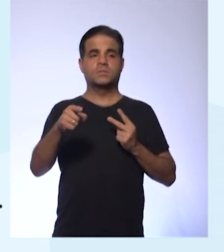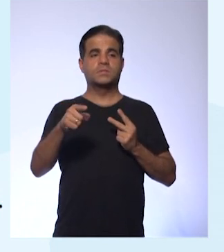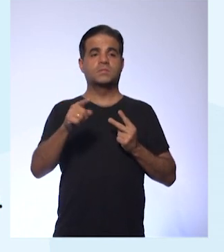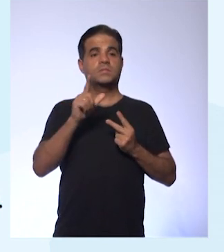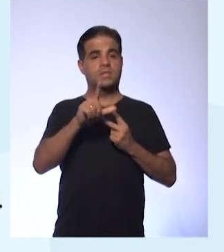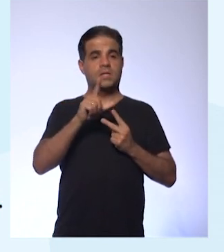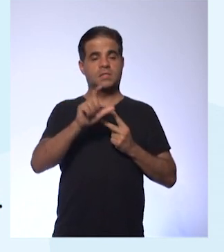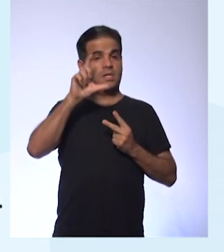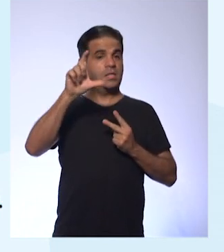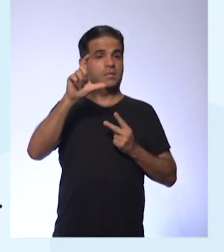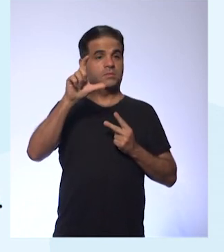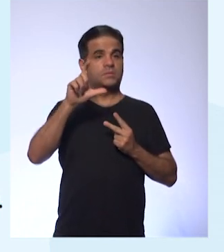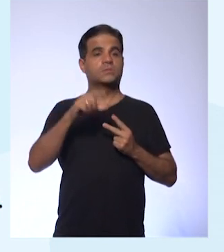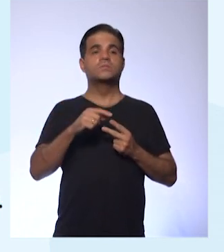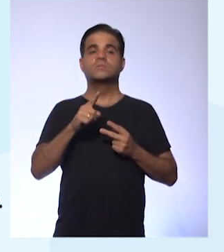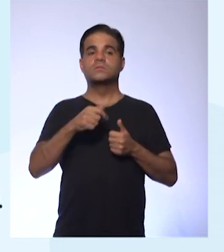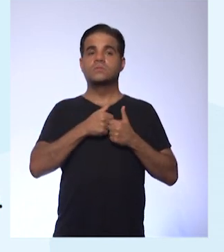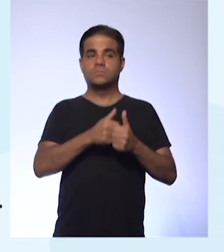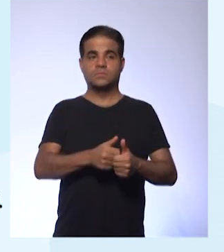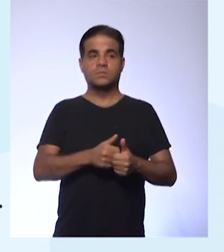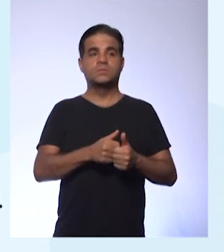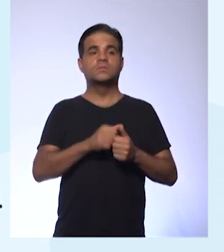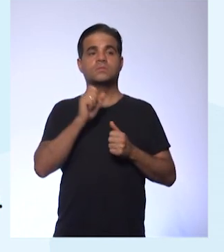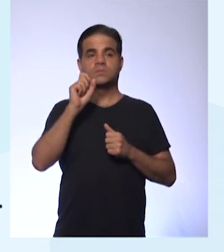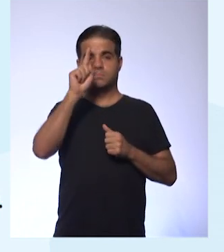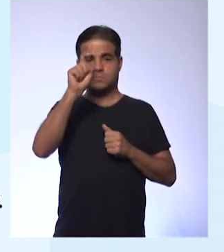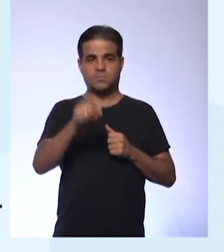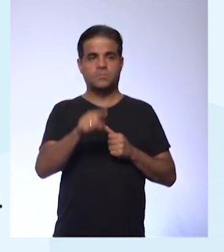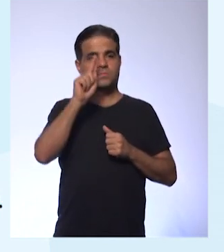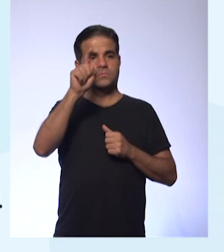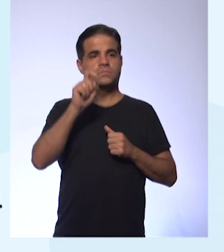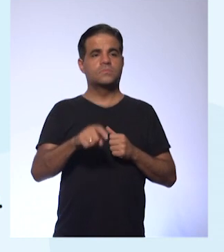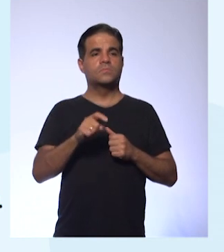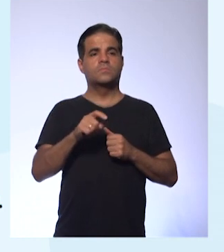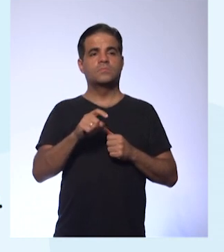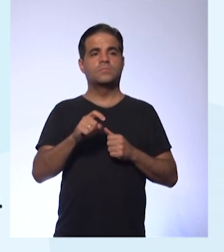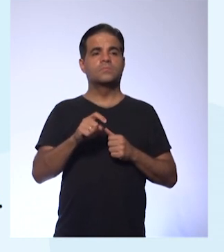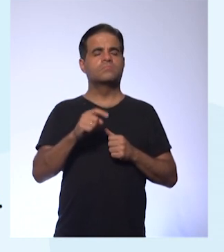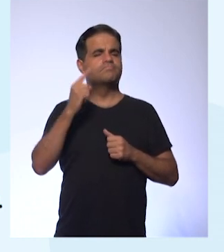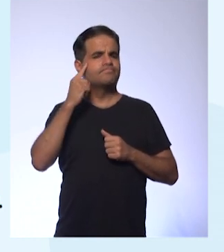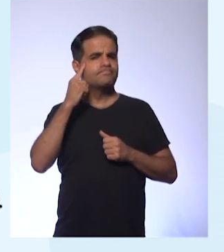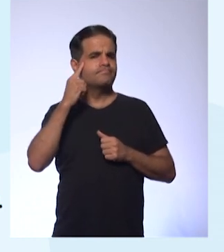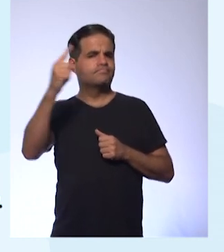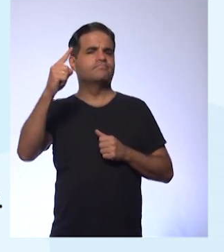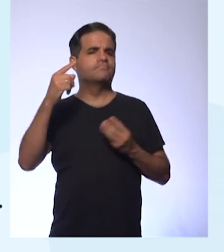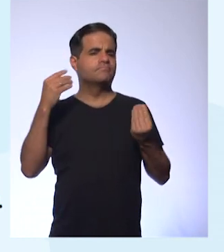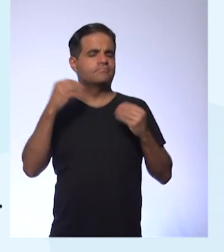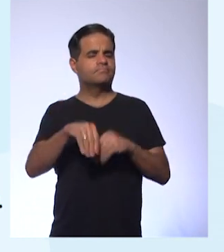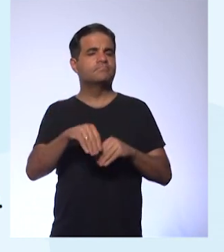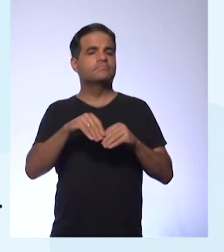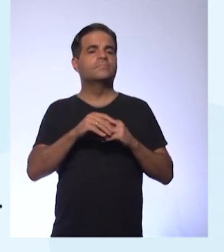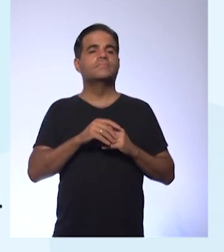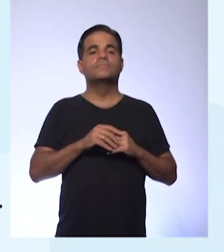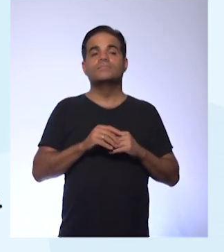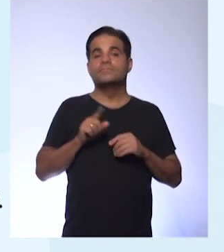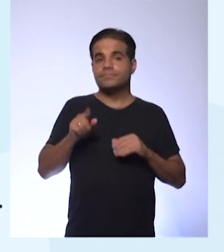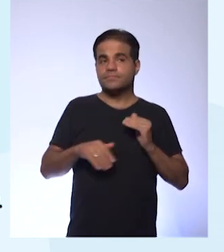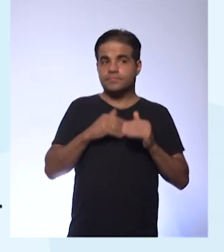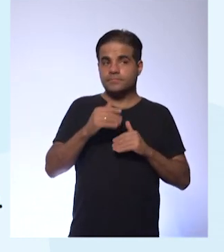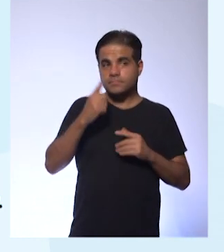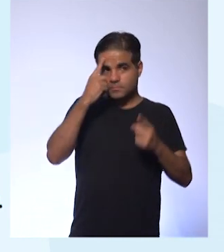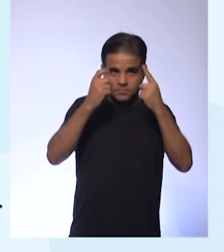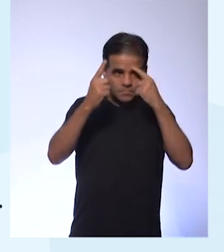letras maiúsculas e acompanhados de pontos de exclamação com uma intenção. Nesse